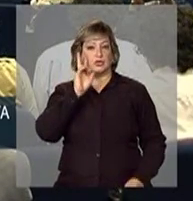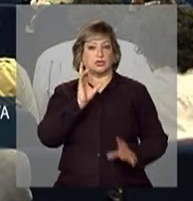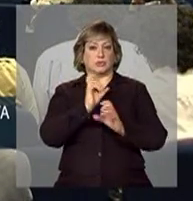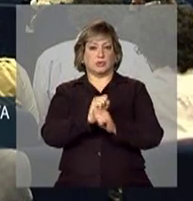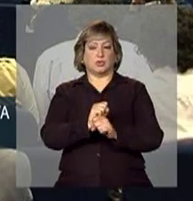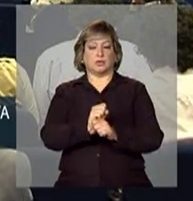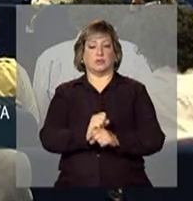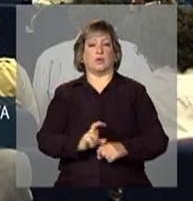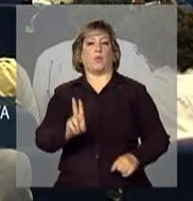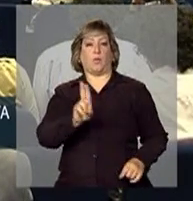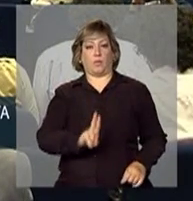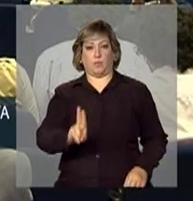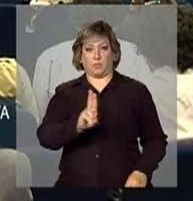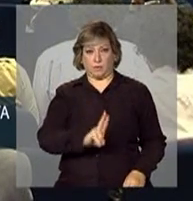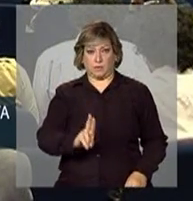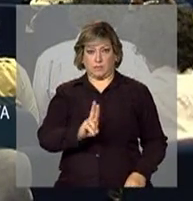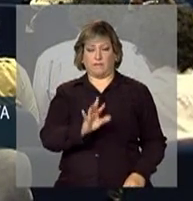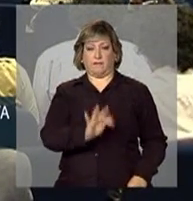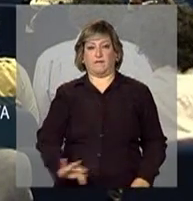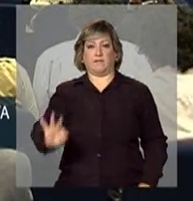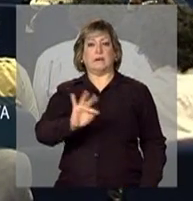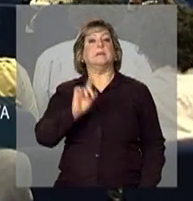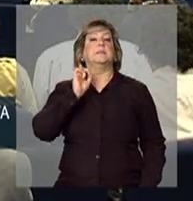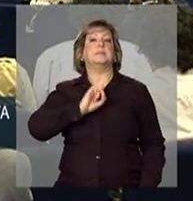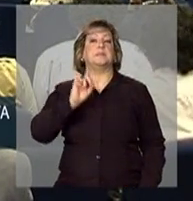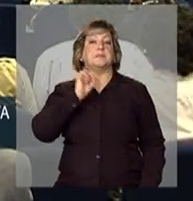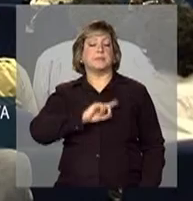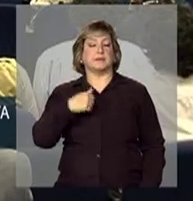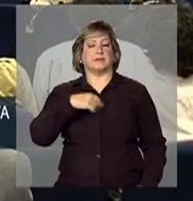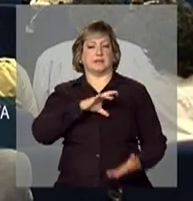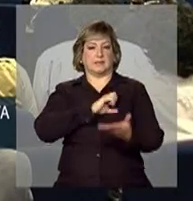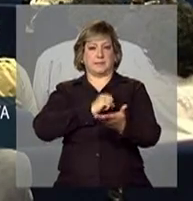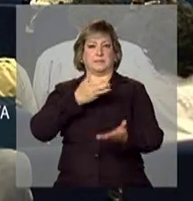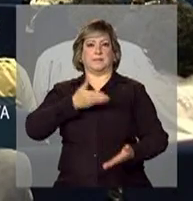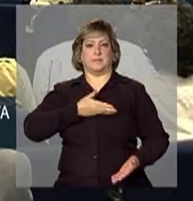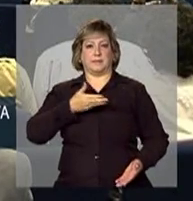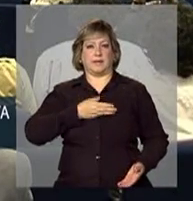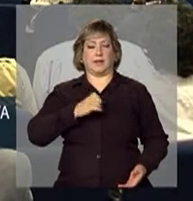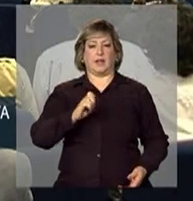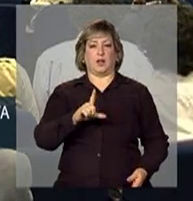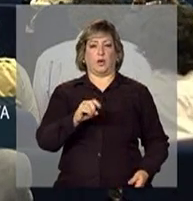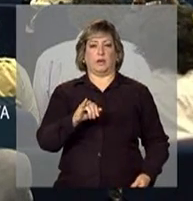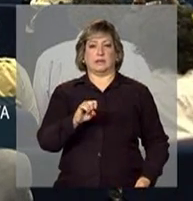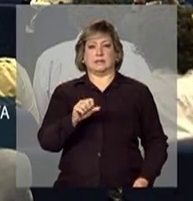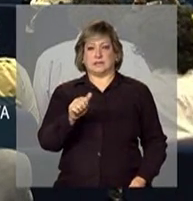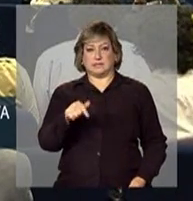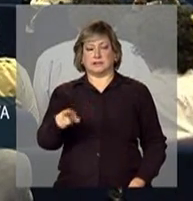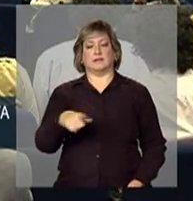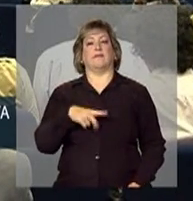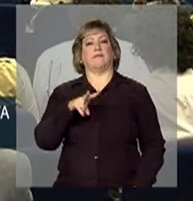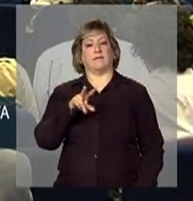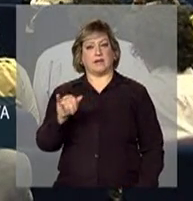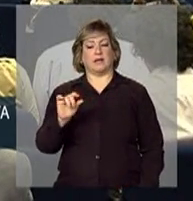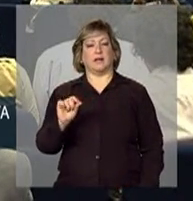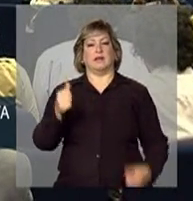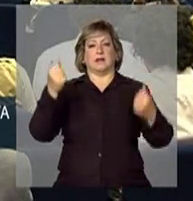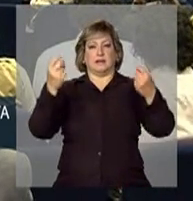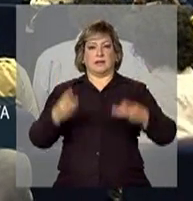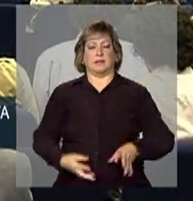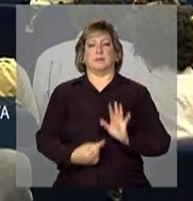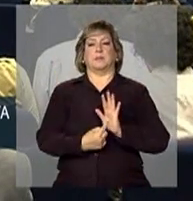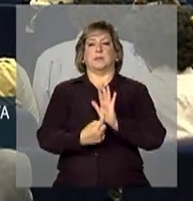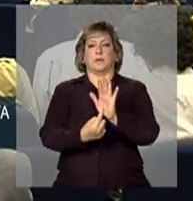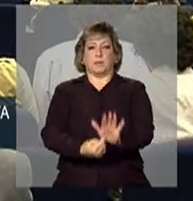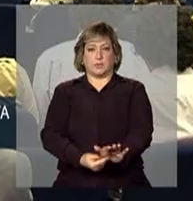da Universidade Federal de Minas Gerais, minha querida colega Heloísa Starling, vai apresentar